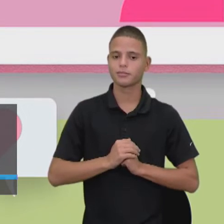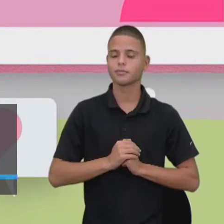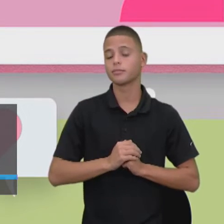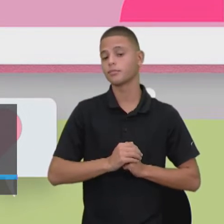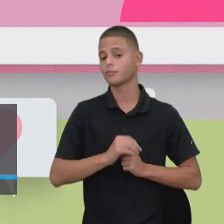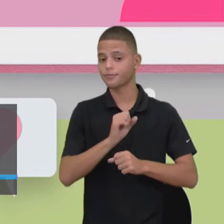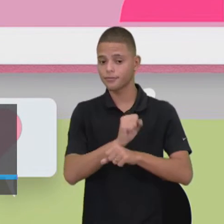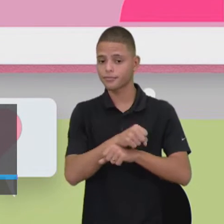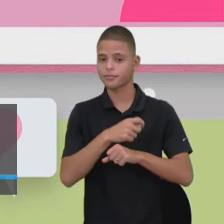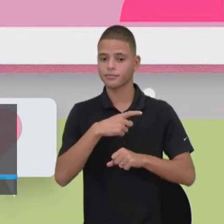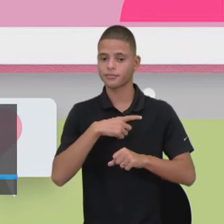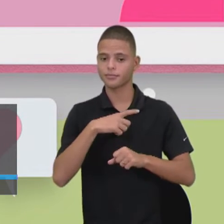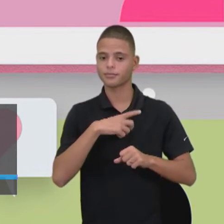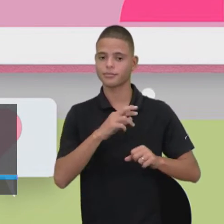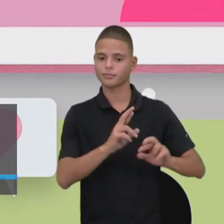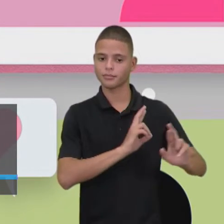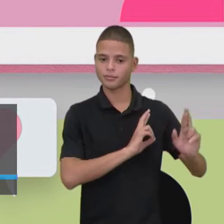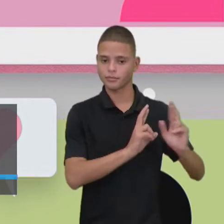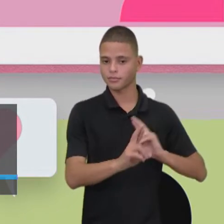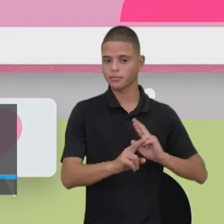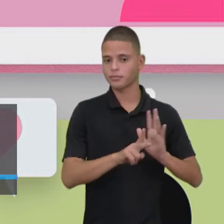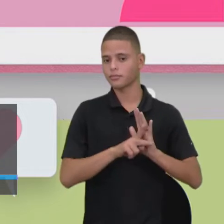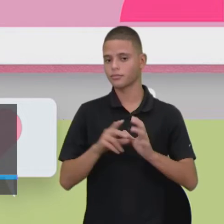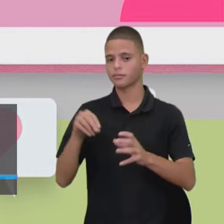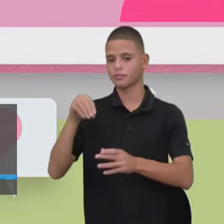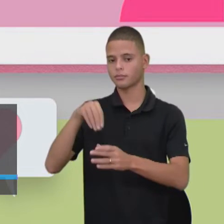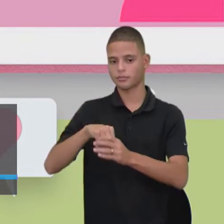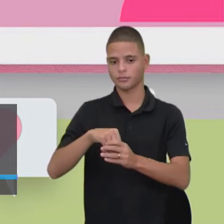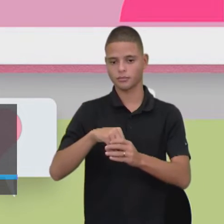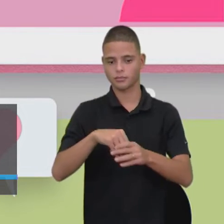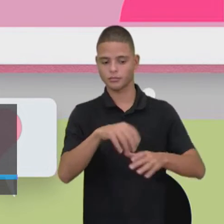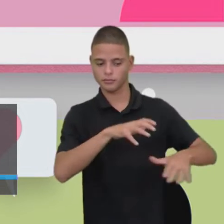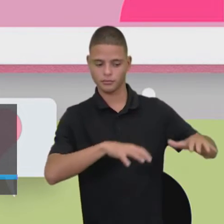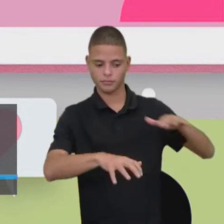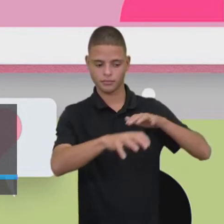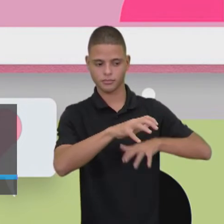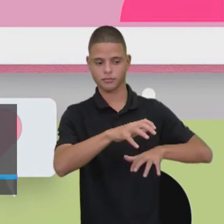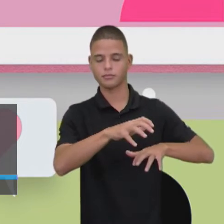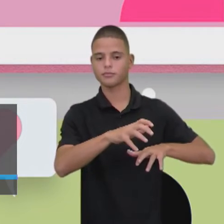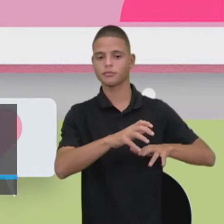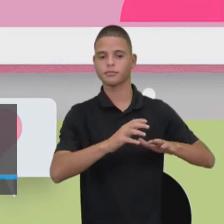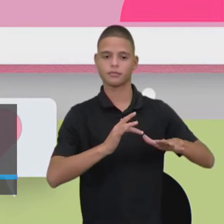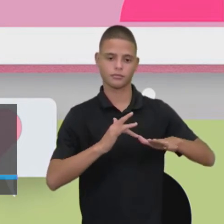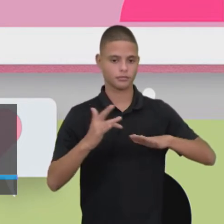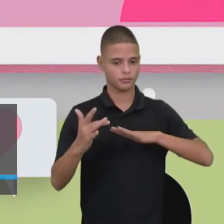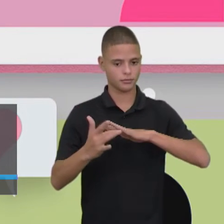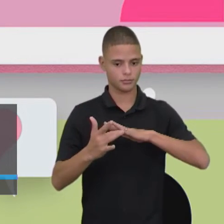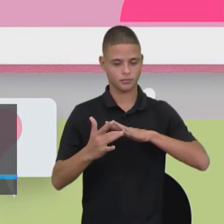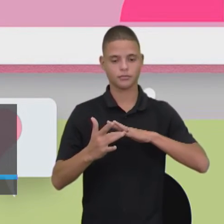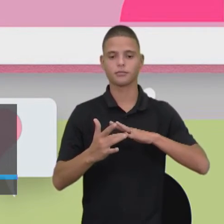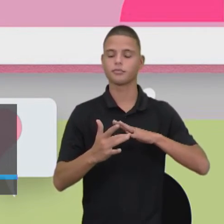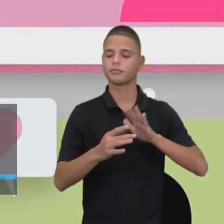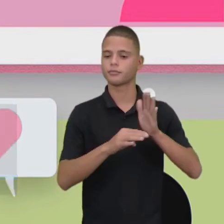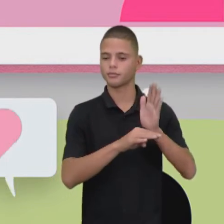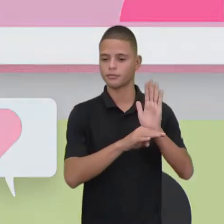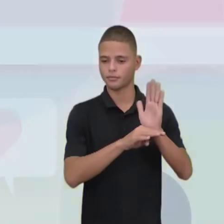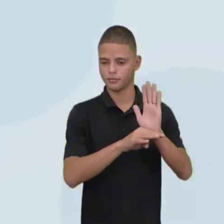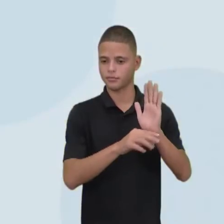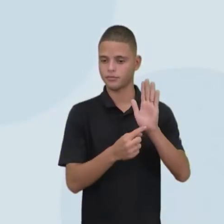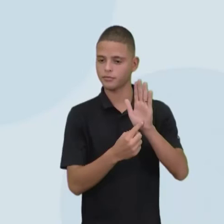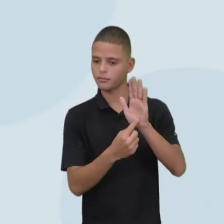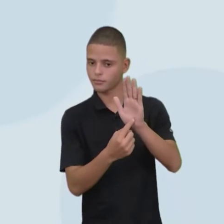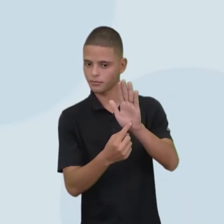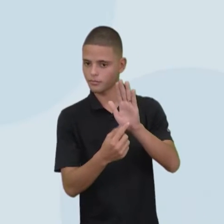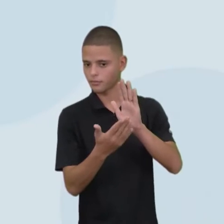ter relevância e credibilidade dentro de um espaço aí nas redes sociais. Temos um vídeo agora para vocês que vai